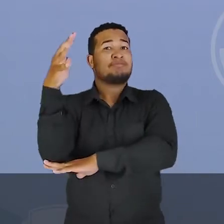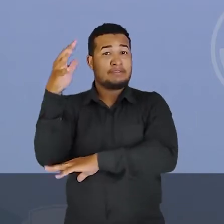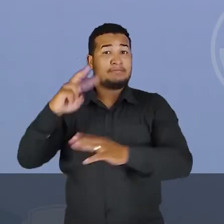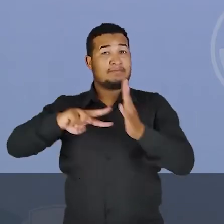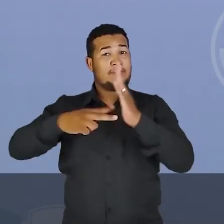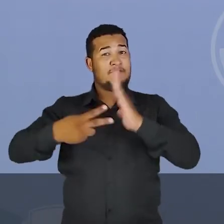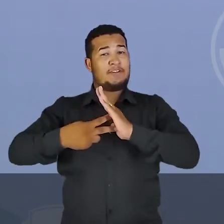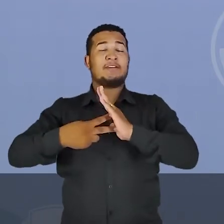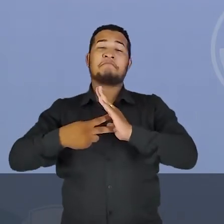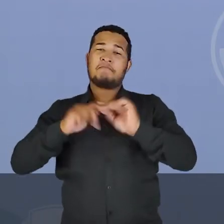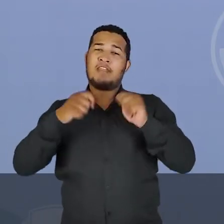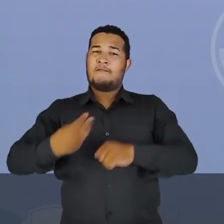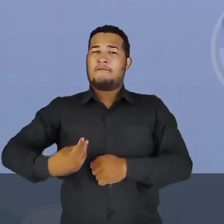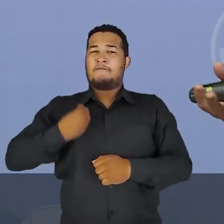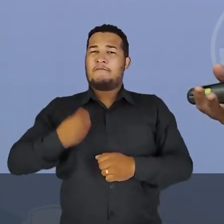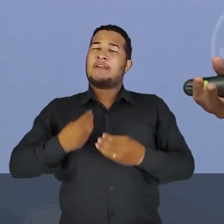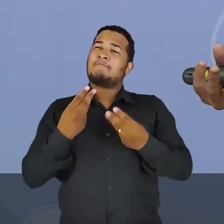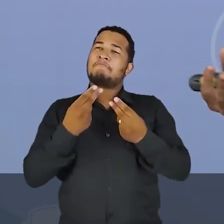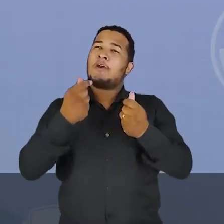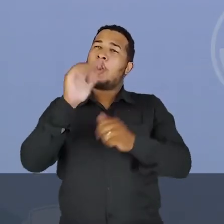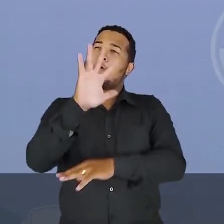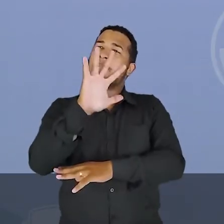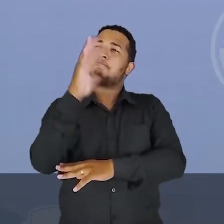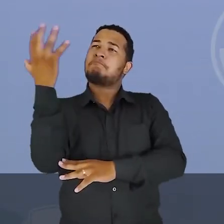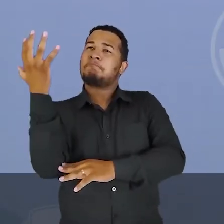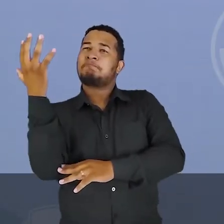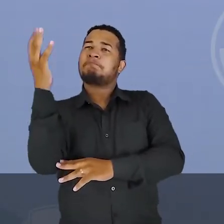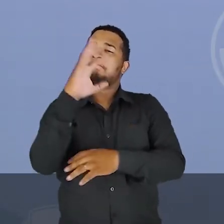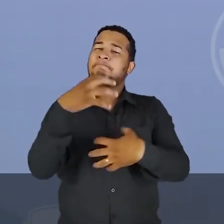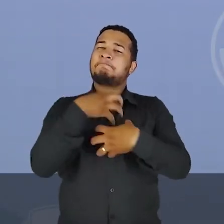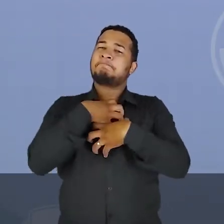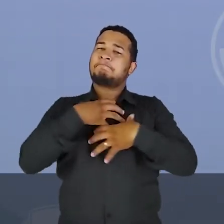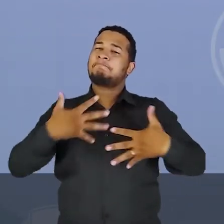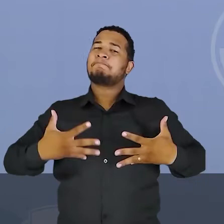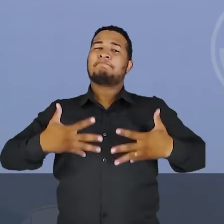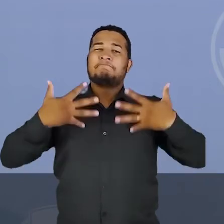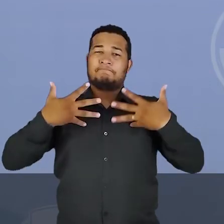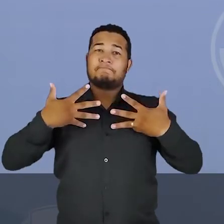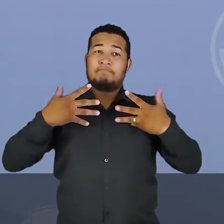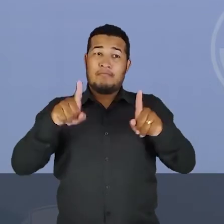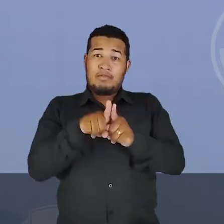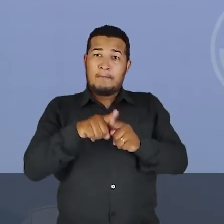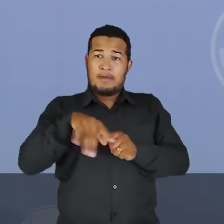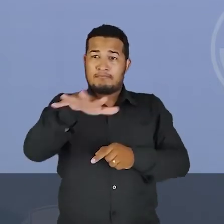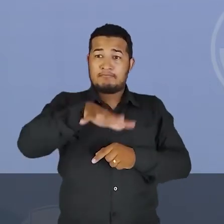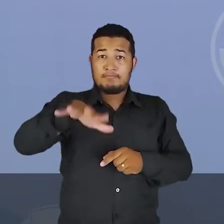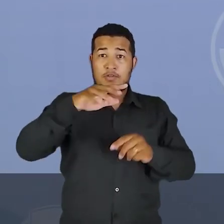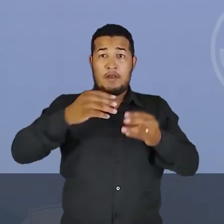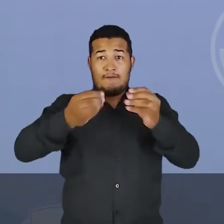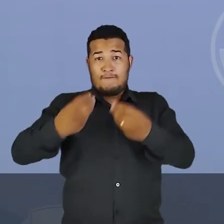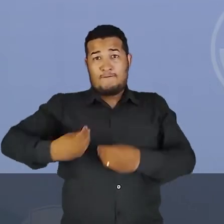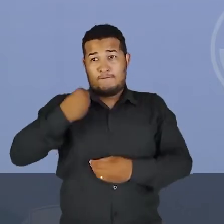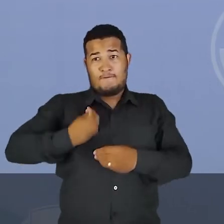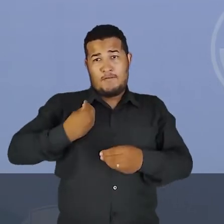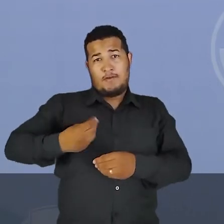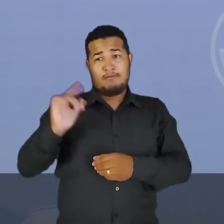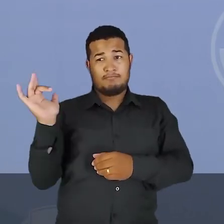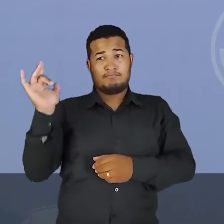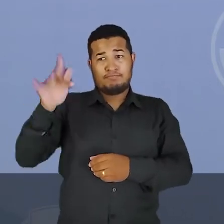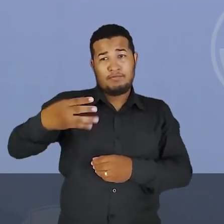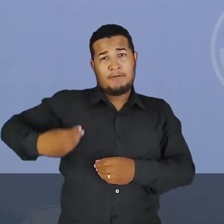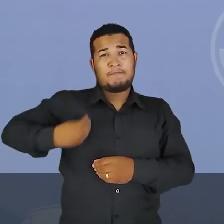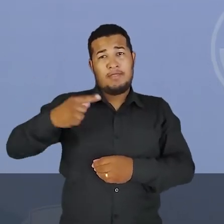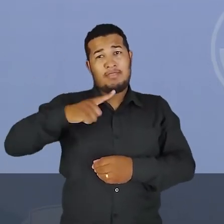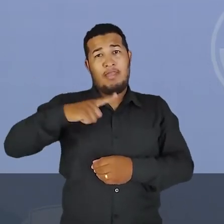tem uma melhor qualidade climática, tanto para o nosso bem-estar quanto para a qualidade de vida dos seres vivos que vivem ali. E